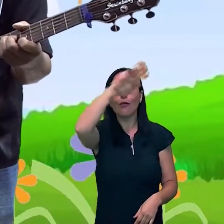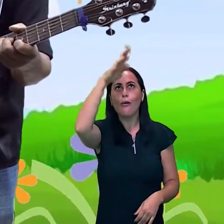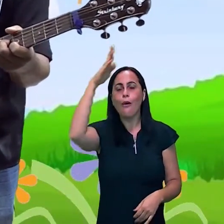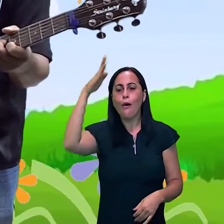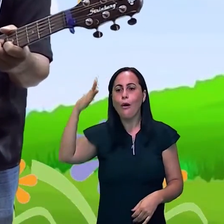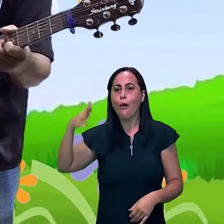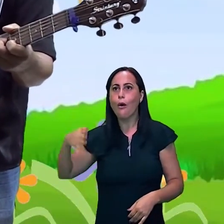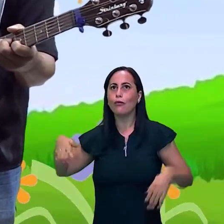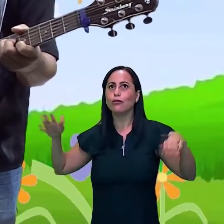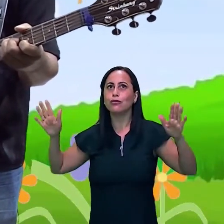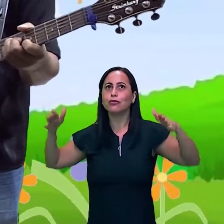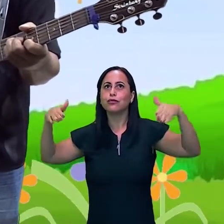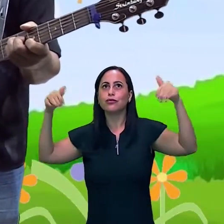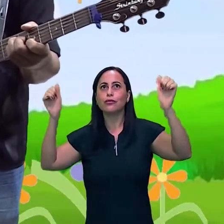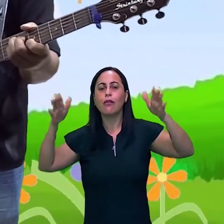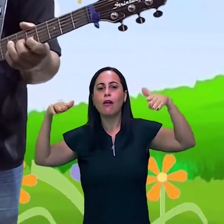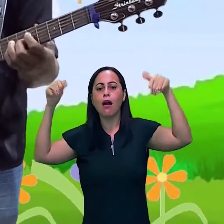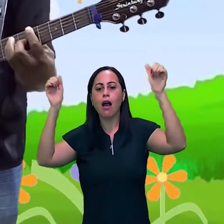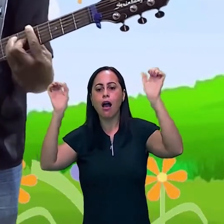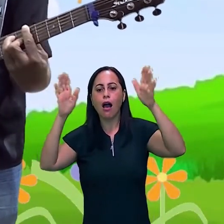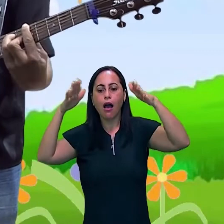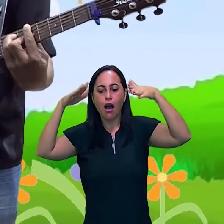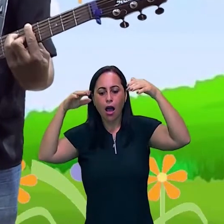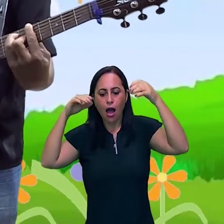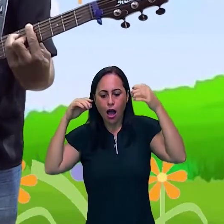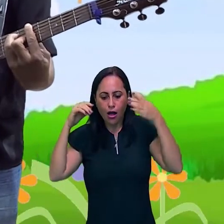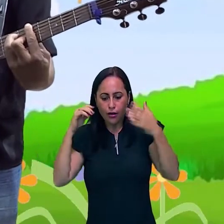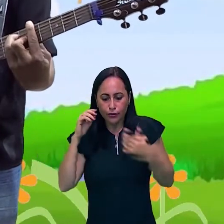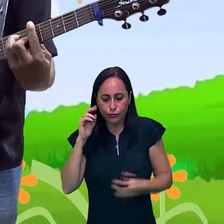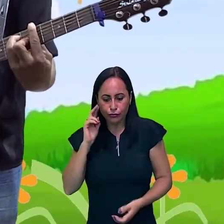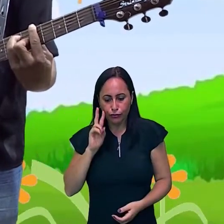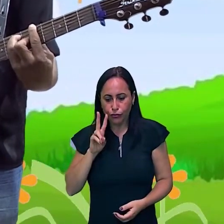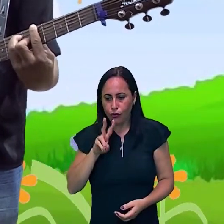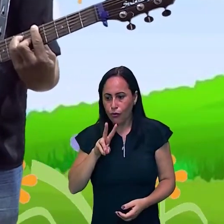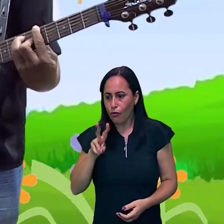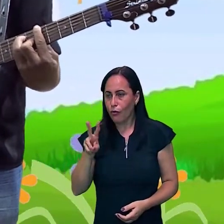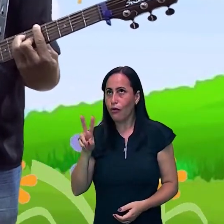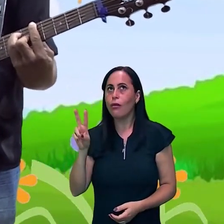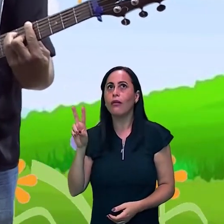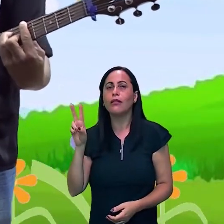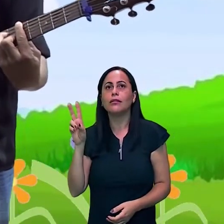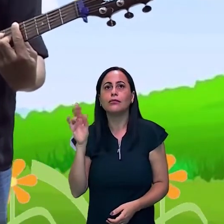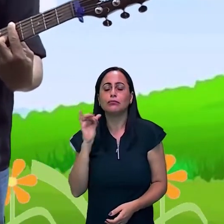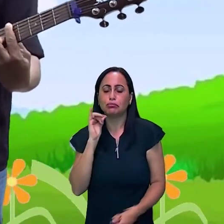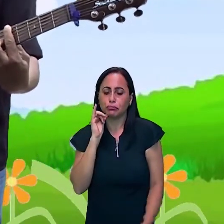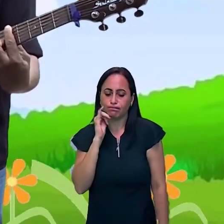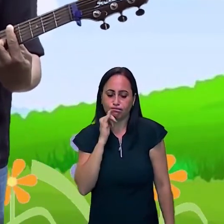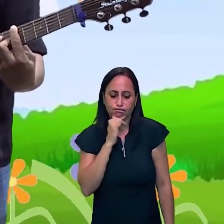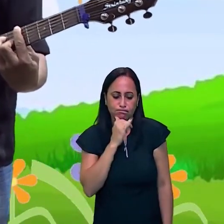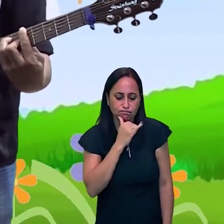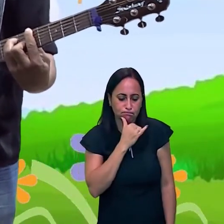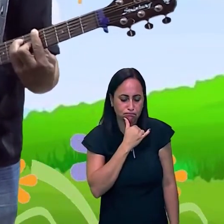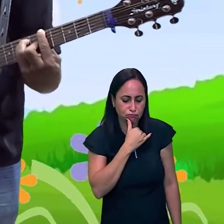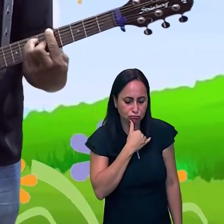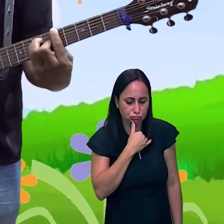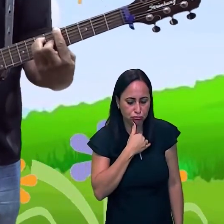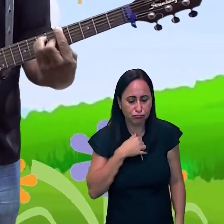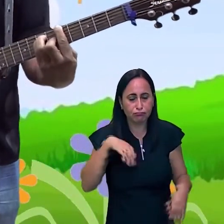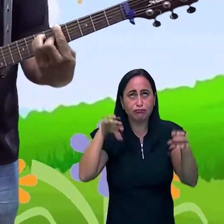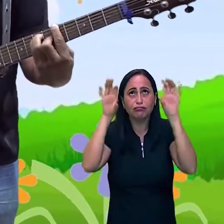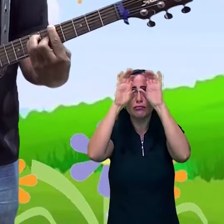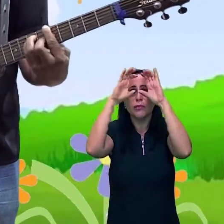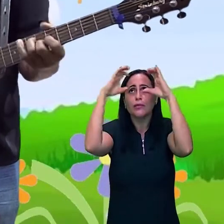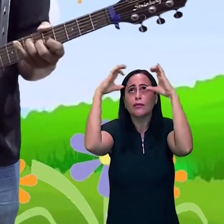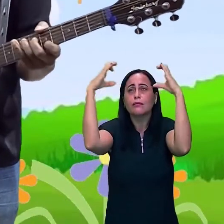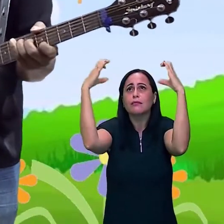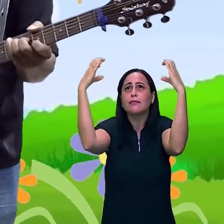montanha, mais triste ela ficou. O céu continuava muito